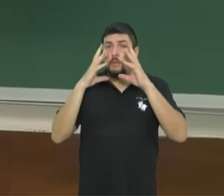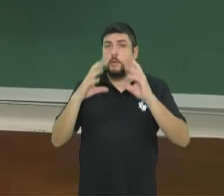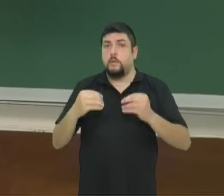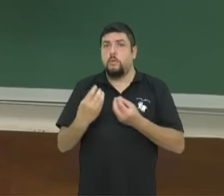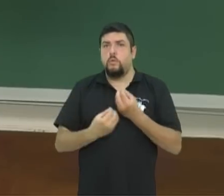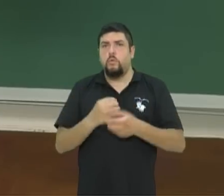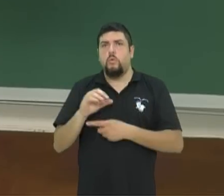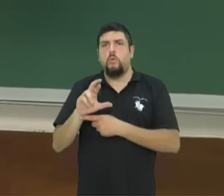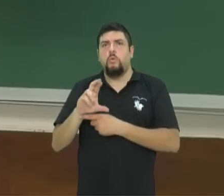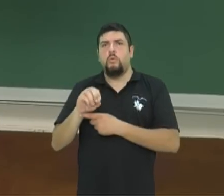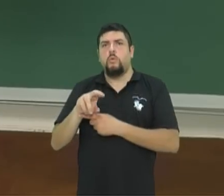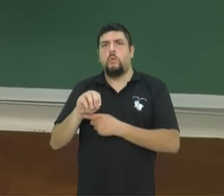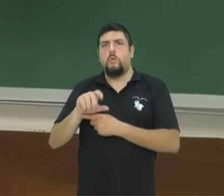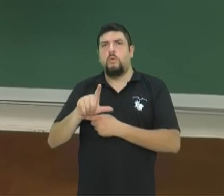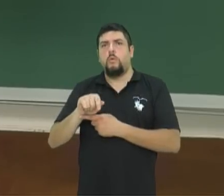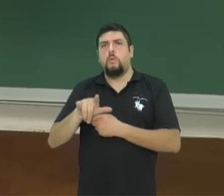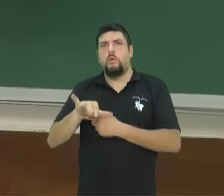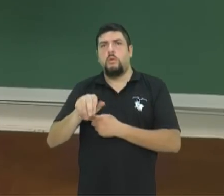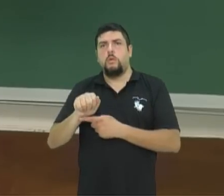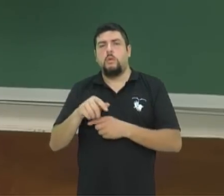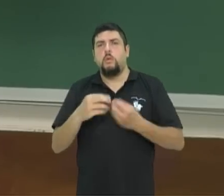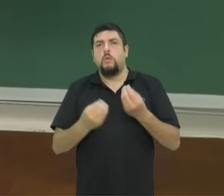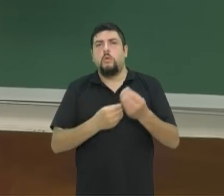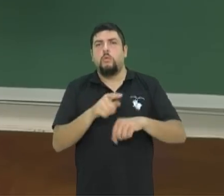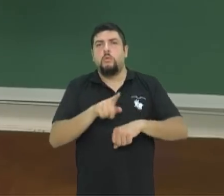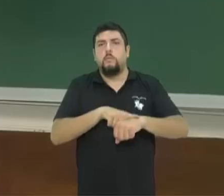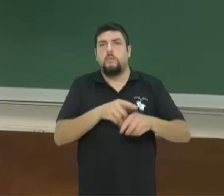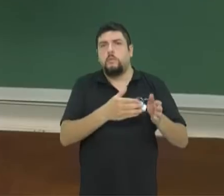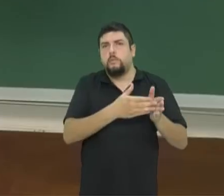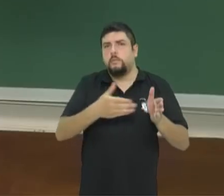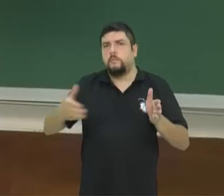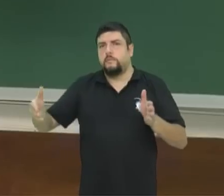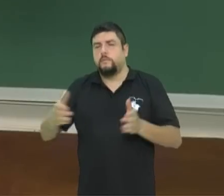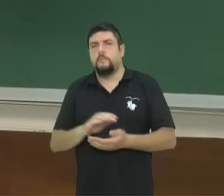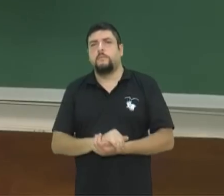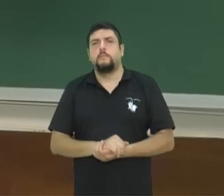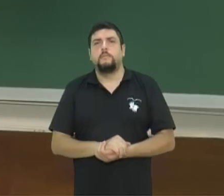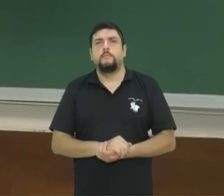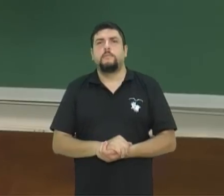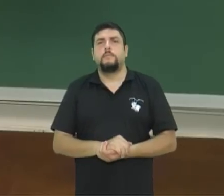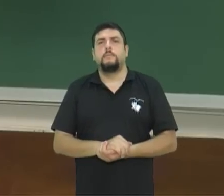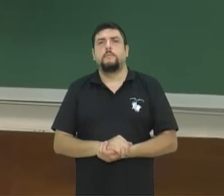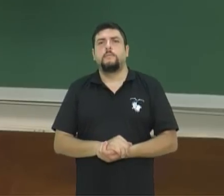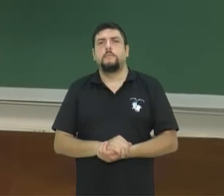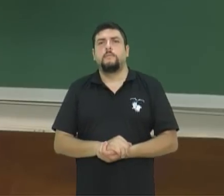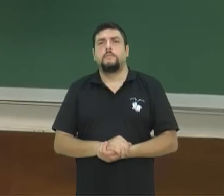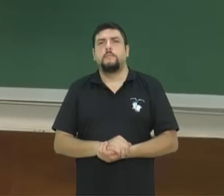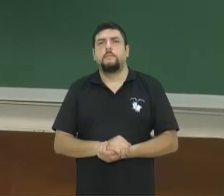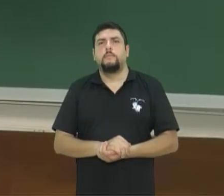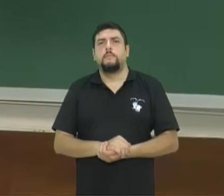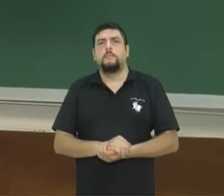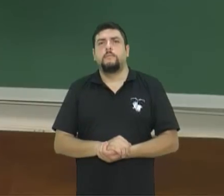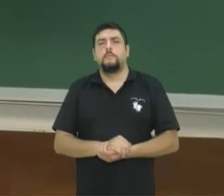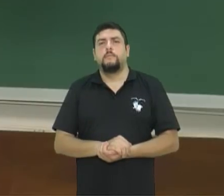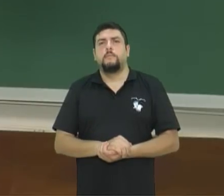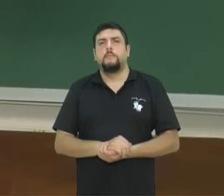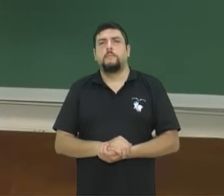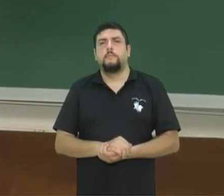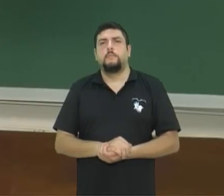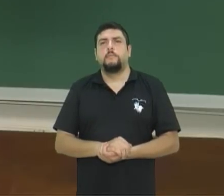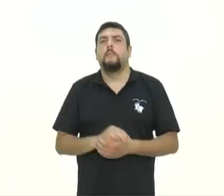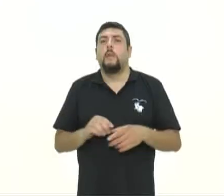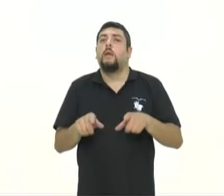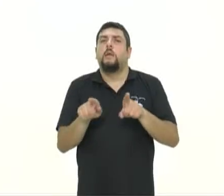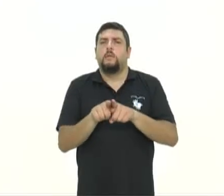que tem de previsão para o tempo, certo? Vamos estudar mais um pouquinho sobre os nossos verbetes da mitologia. Observem aqui agora